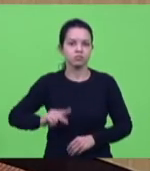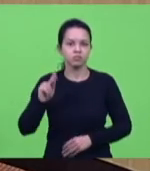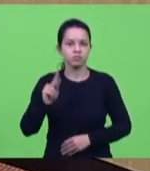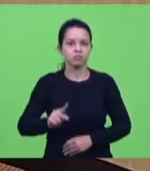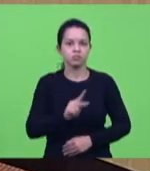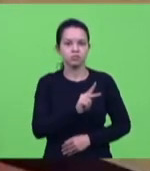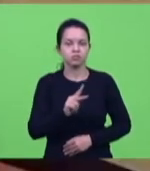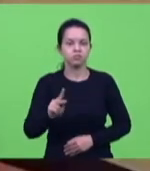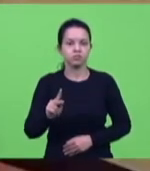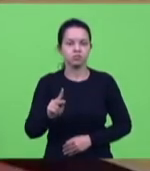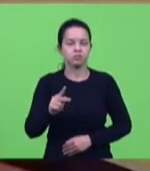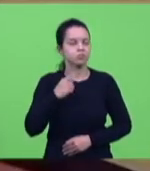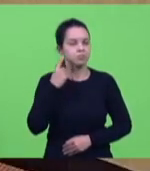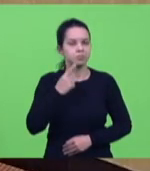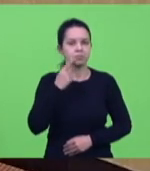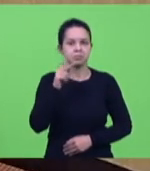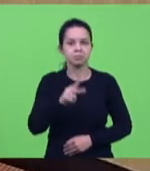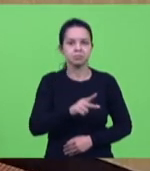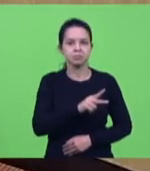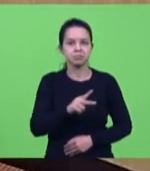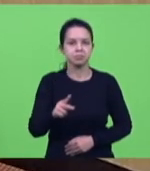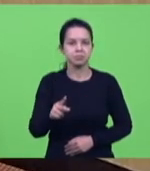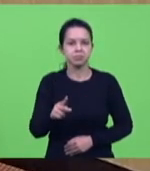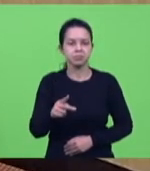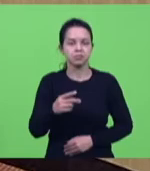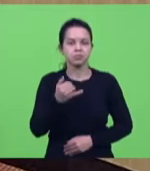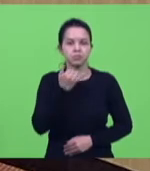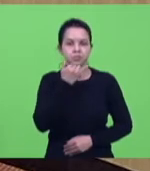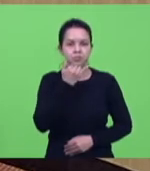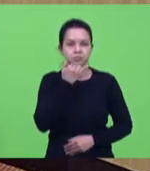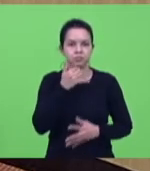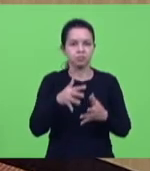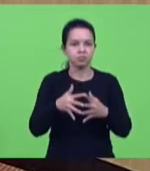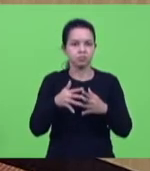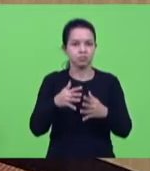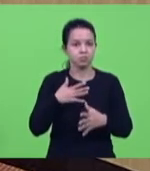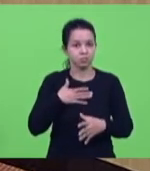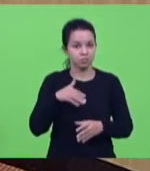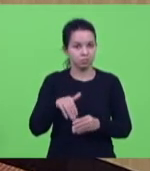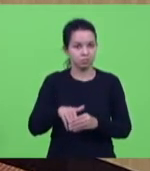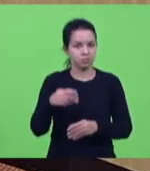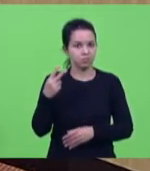a Vossa Excelência? Eu me enganei na votação. Meu voto é 2, é não.